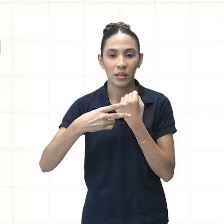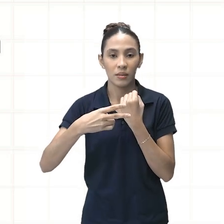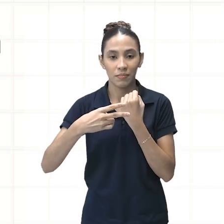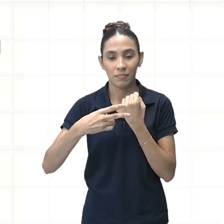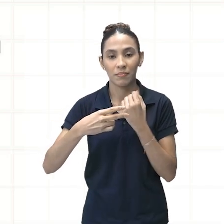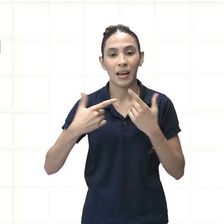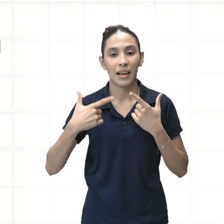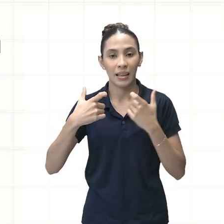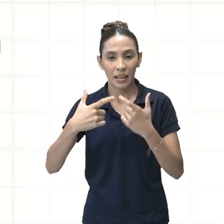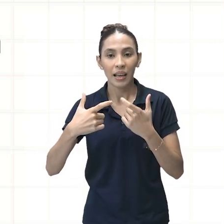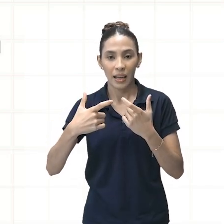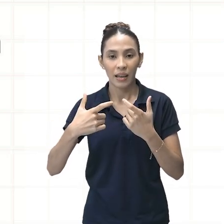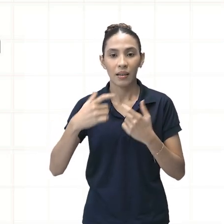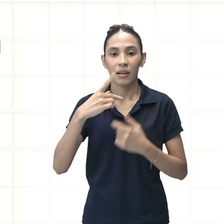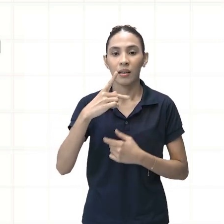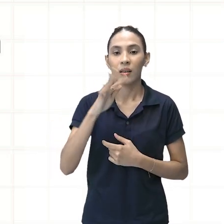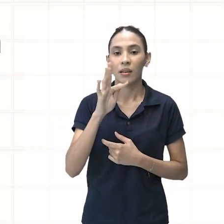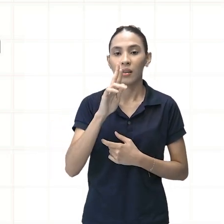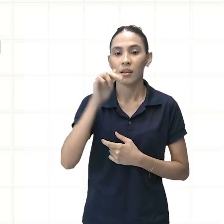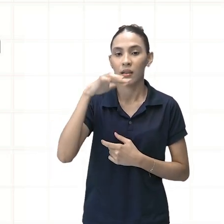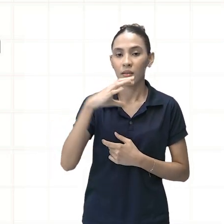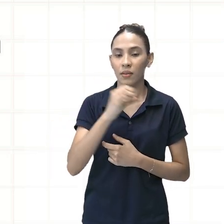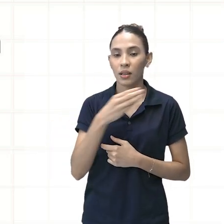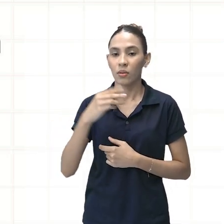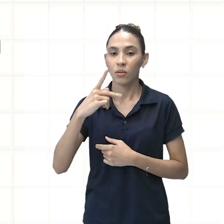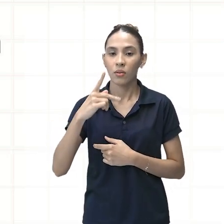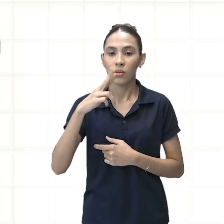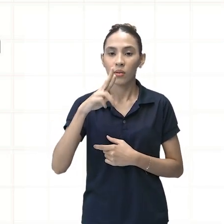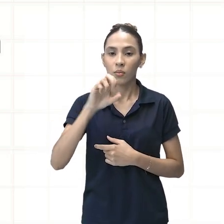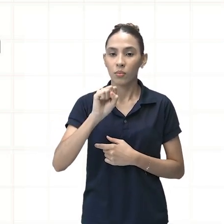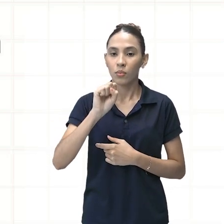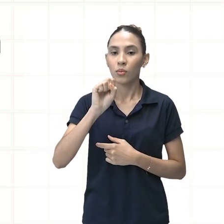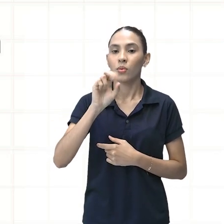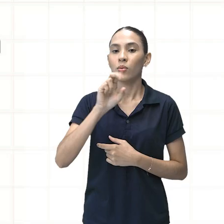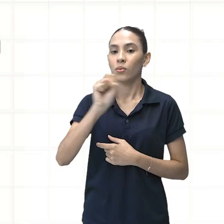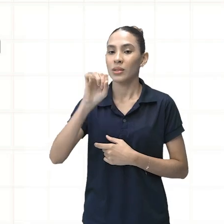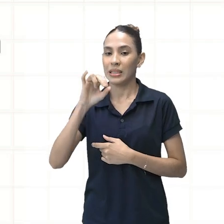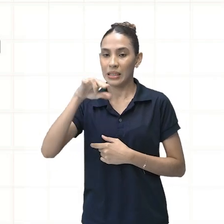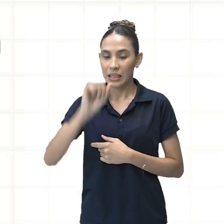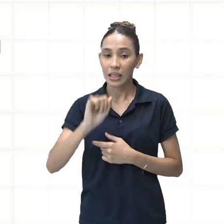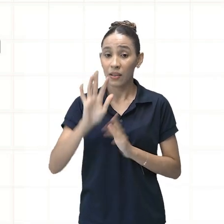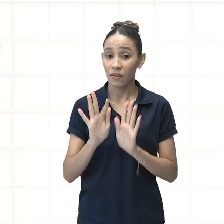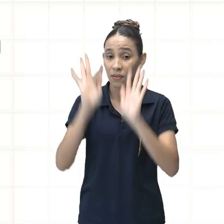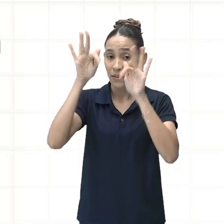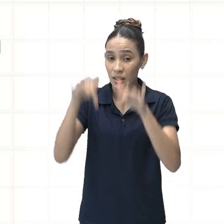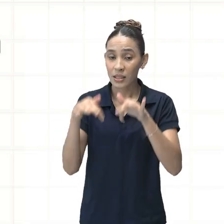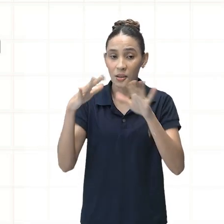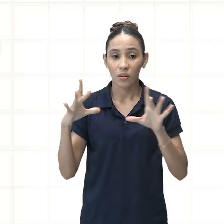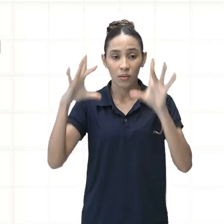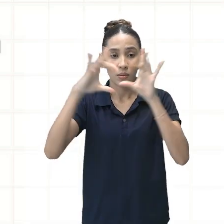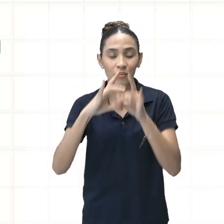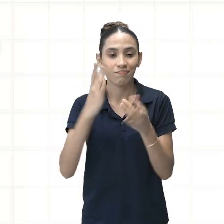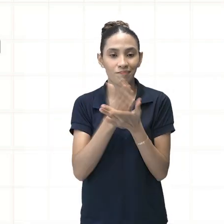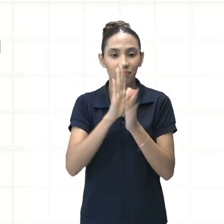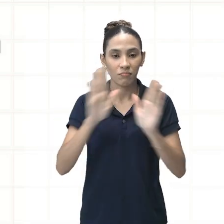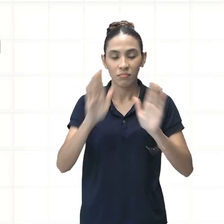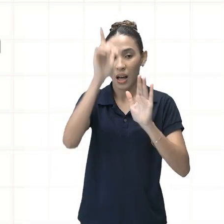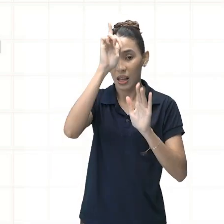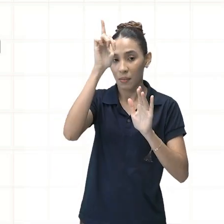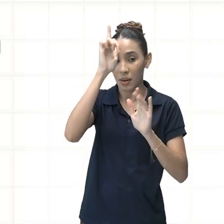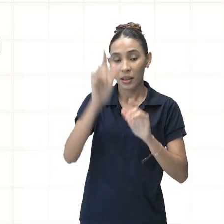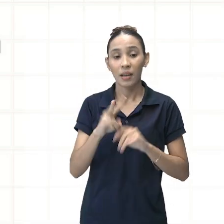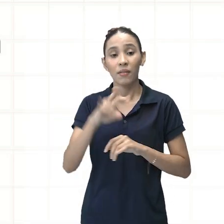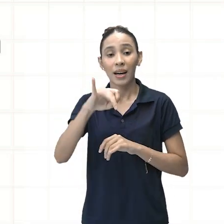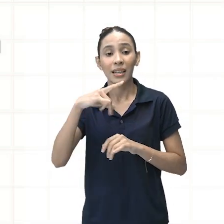Guerra Franco-Prussiana? Vai resultar na finalização do processo de unificação da Alemanha,